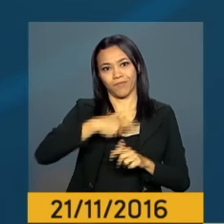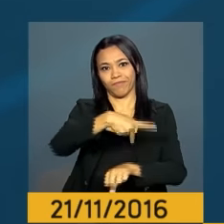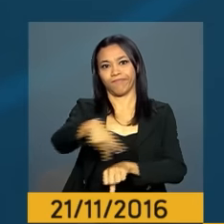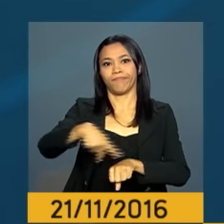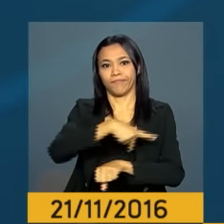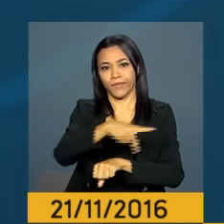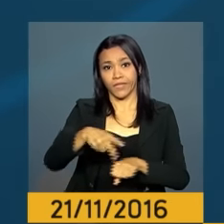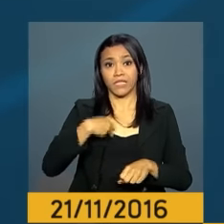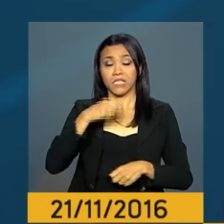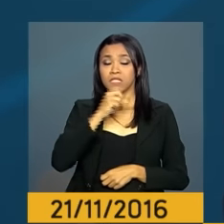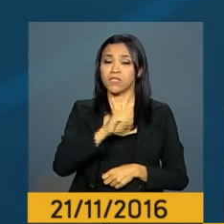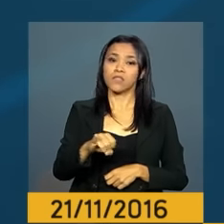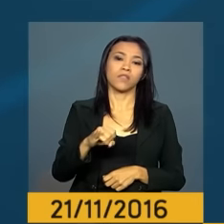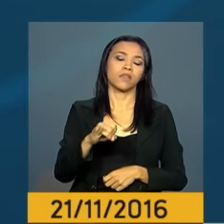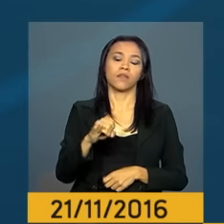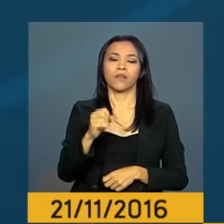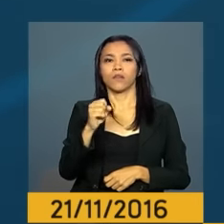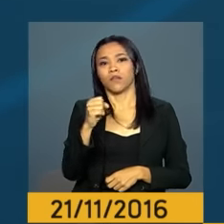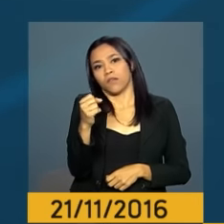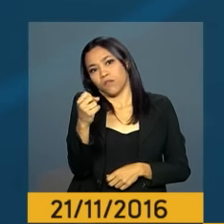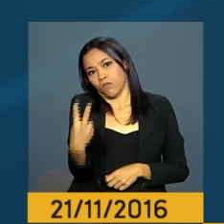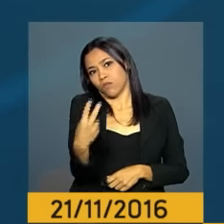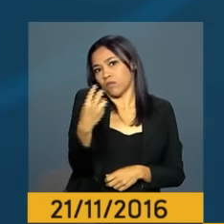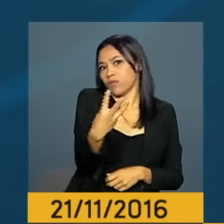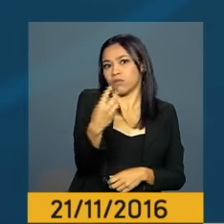tivéssemos aqui no Brasil